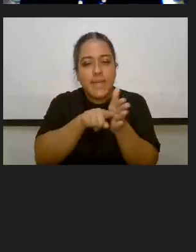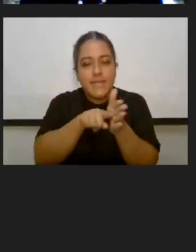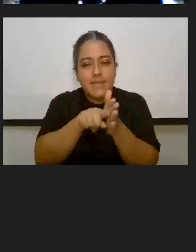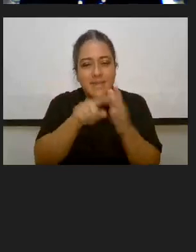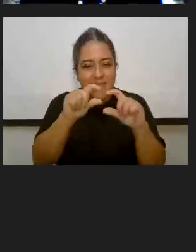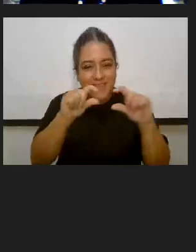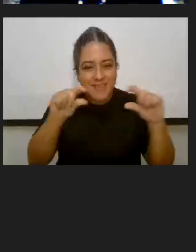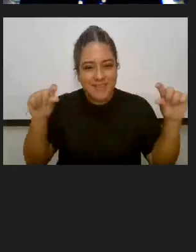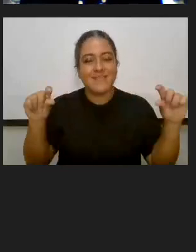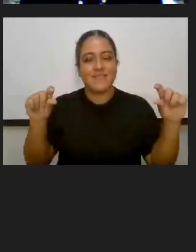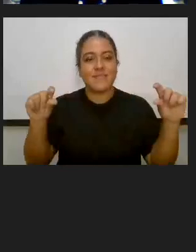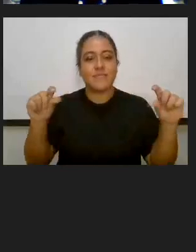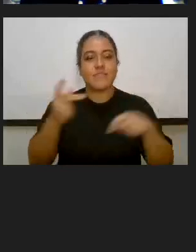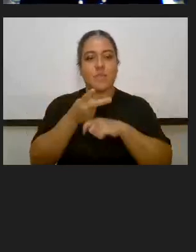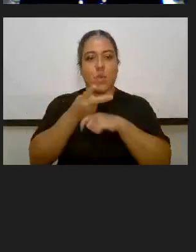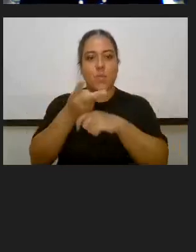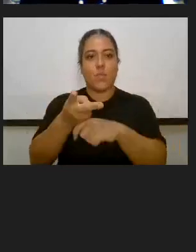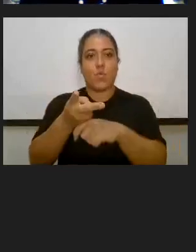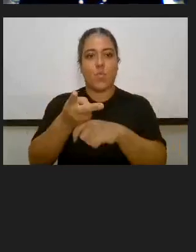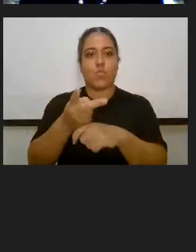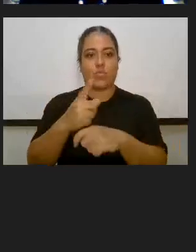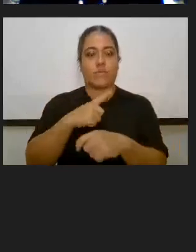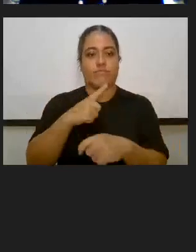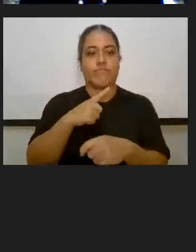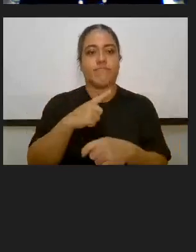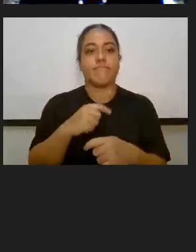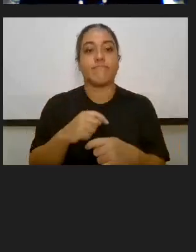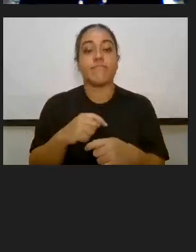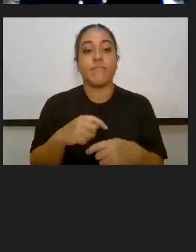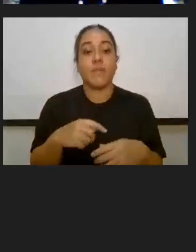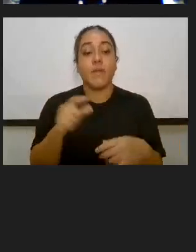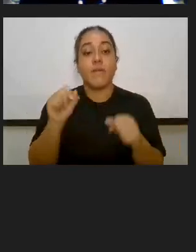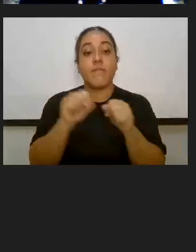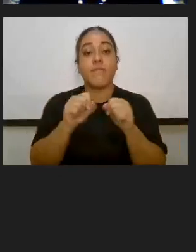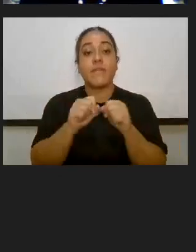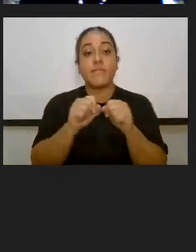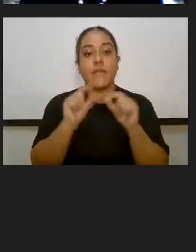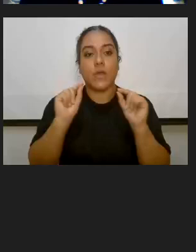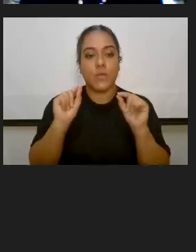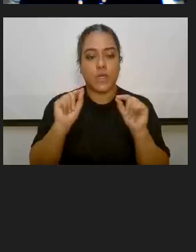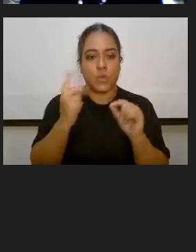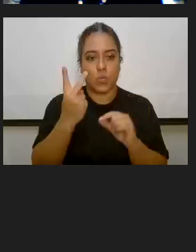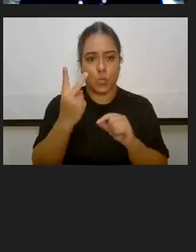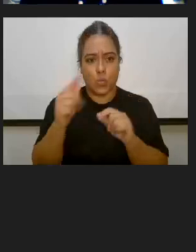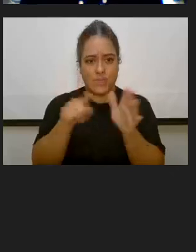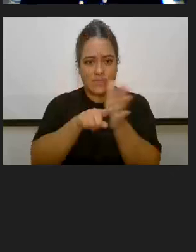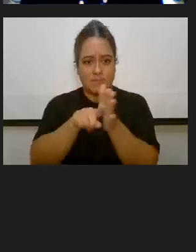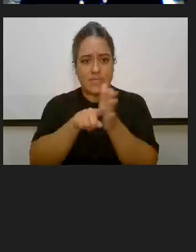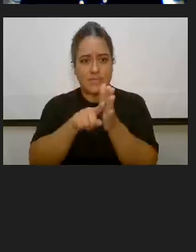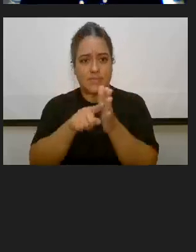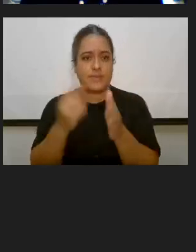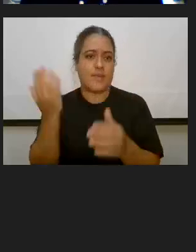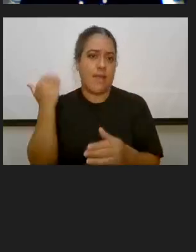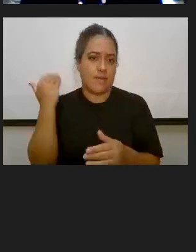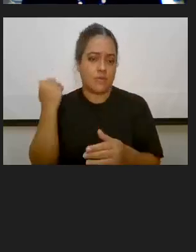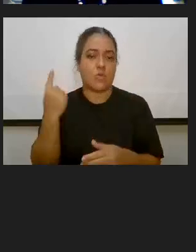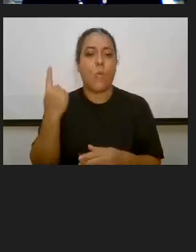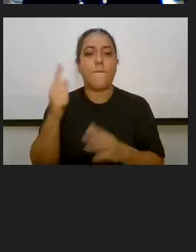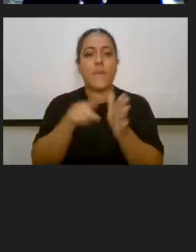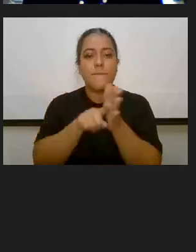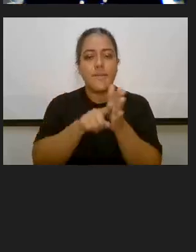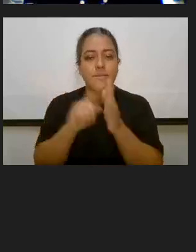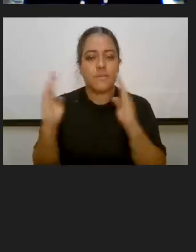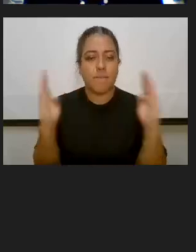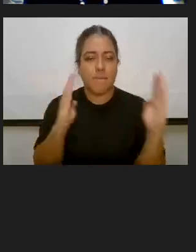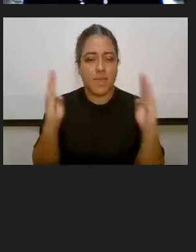3, 2022. Foram feitas, gente, duas pesquisas anteriores, uma durante a pandemia,